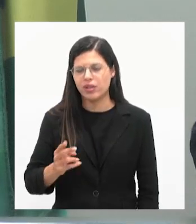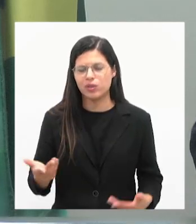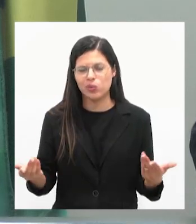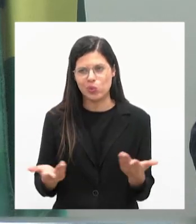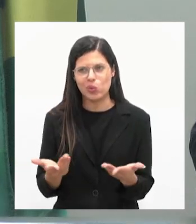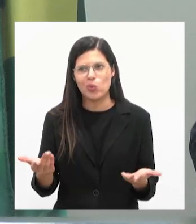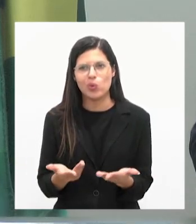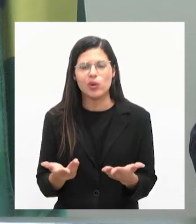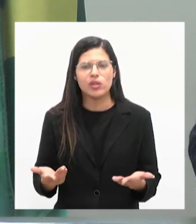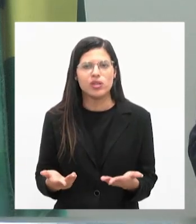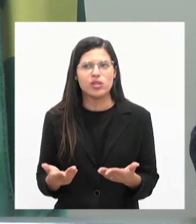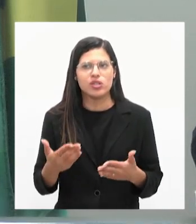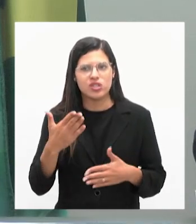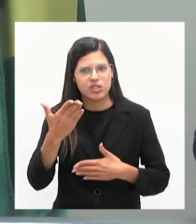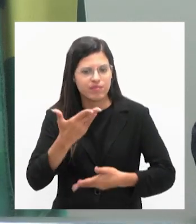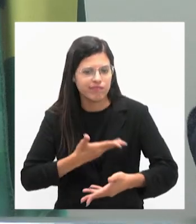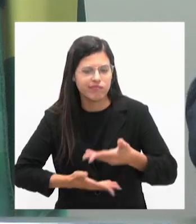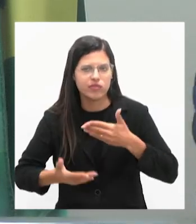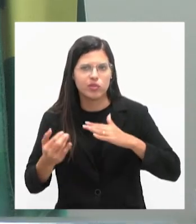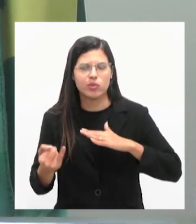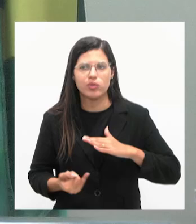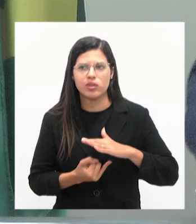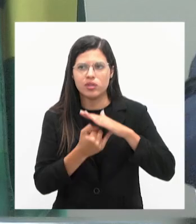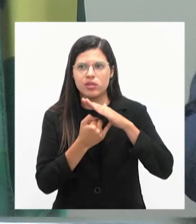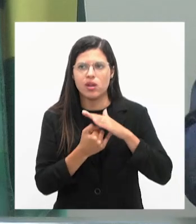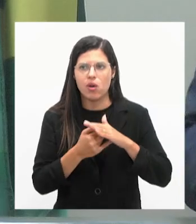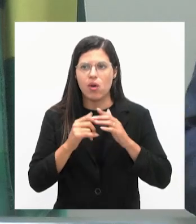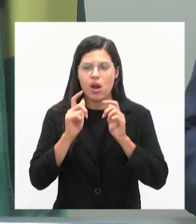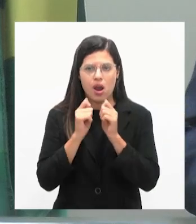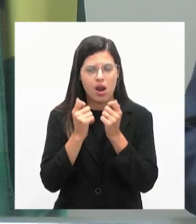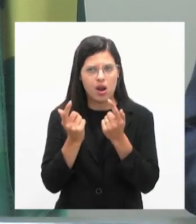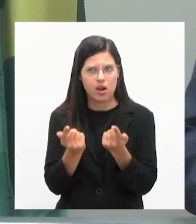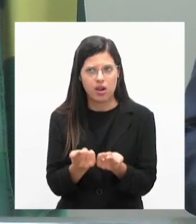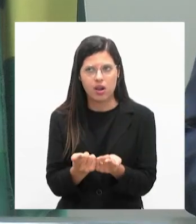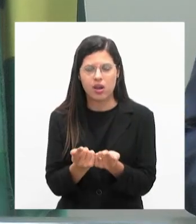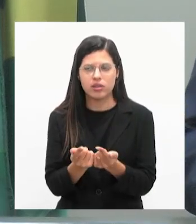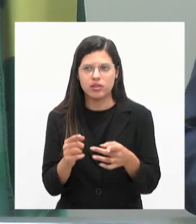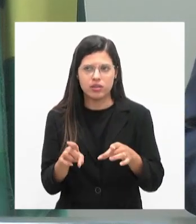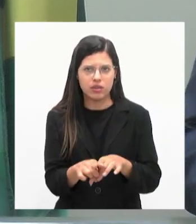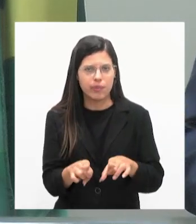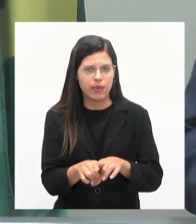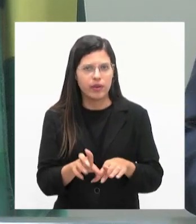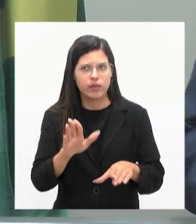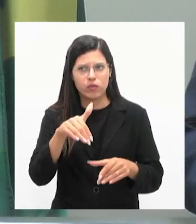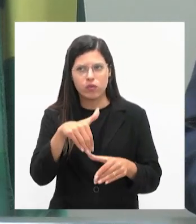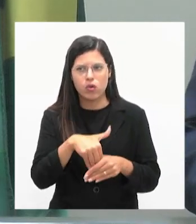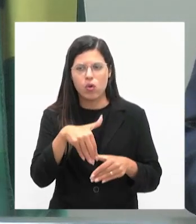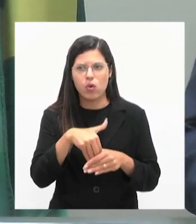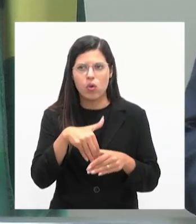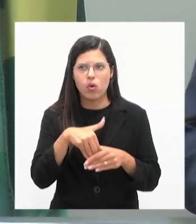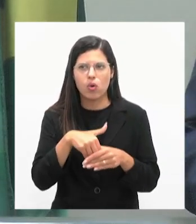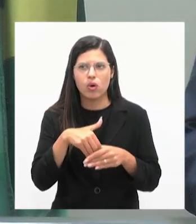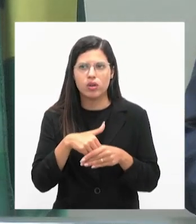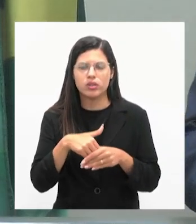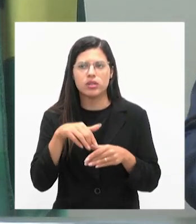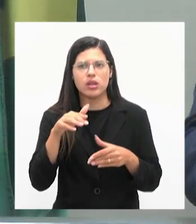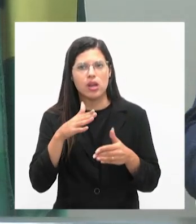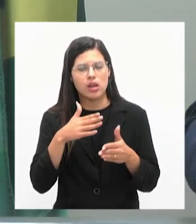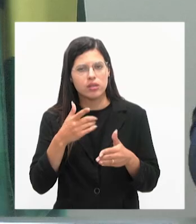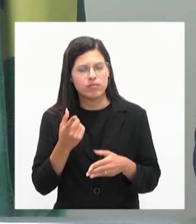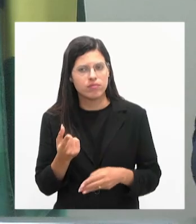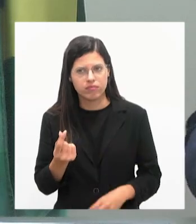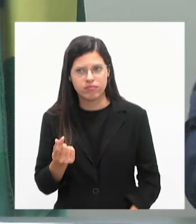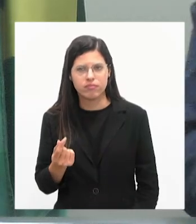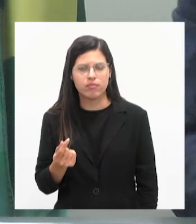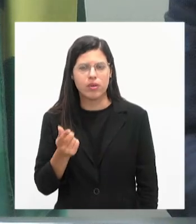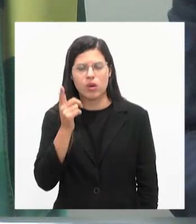instituições têm andado ombreando lado a lado. A LERJ sempre que pode, né, votando, levando recurso para poder cada